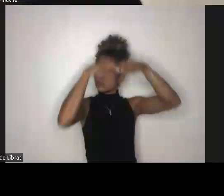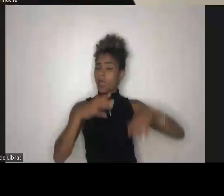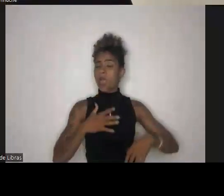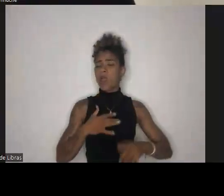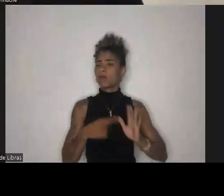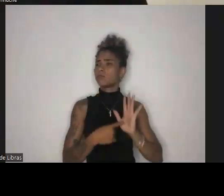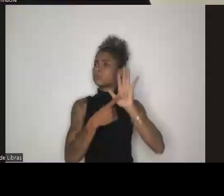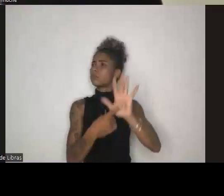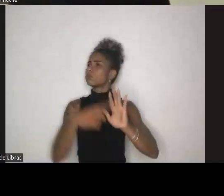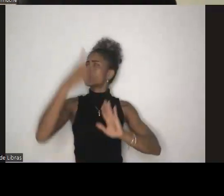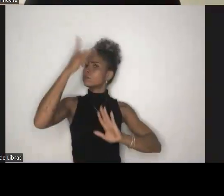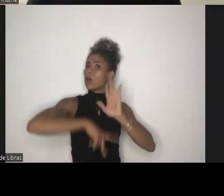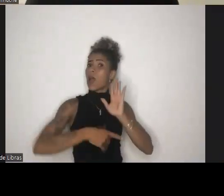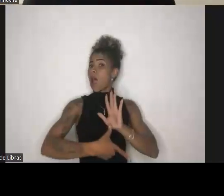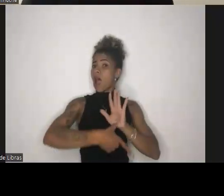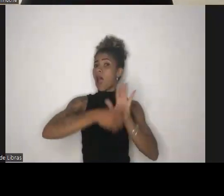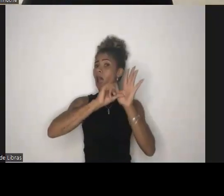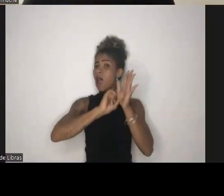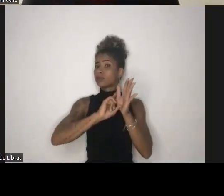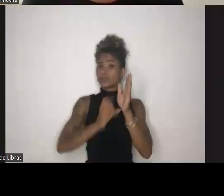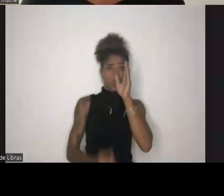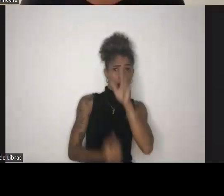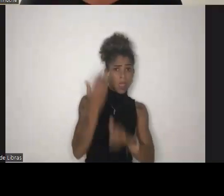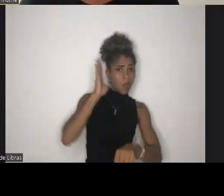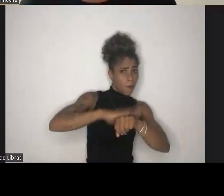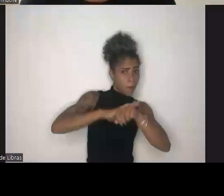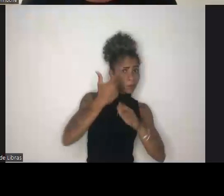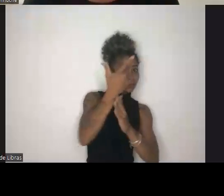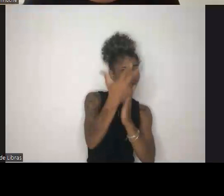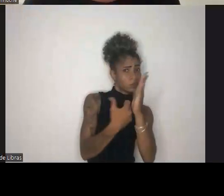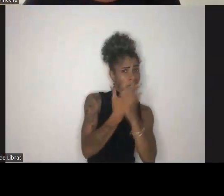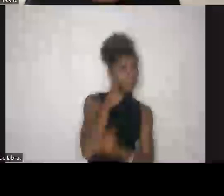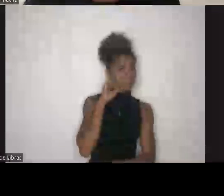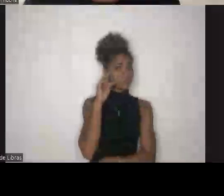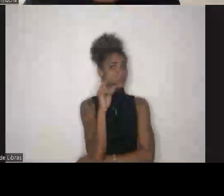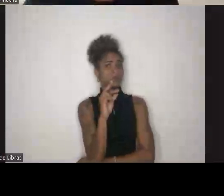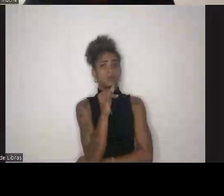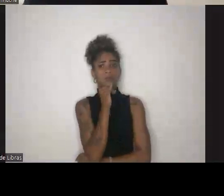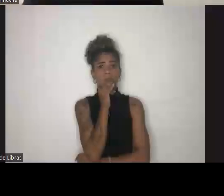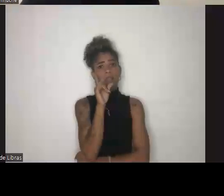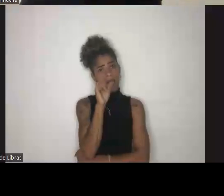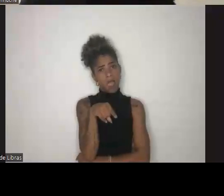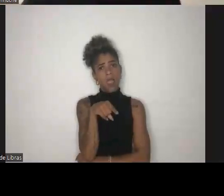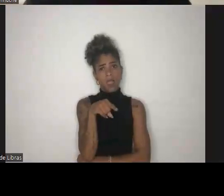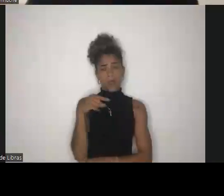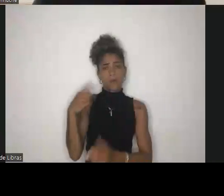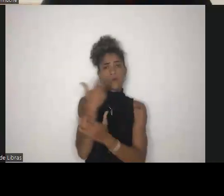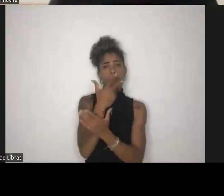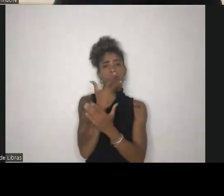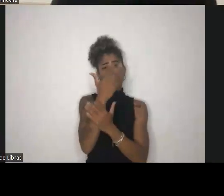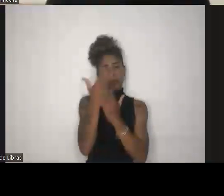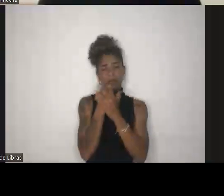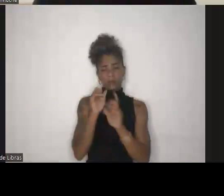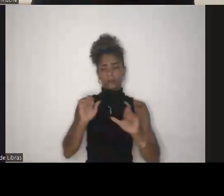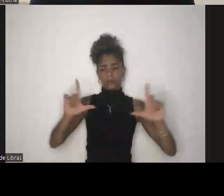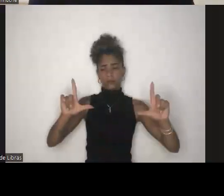para o projeto antes de fazer o desenho aqui por exemplo vocês estão vendo já um desenho né uma parte criativa de